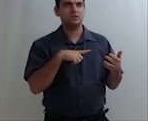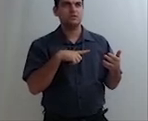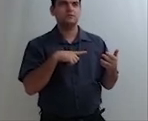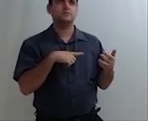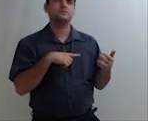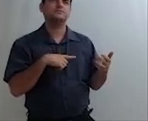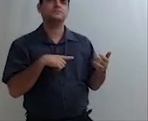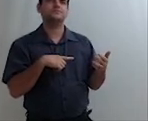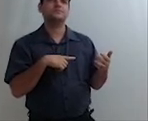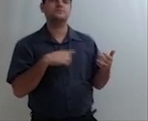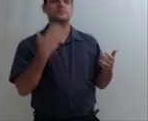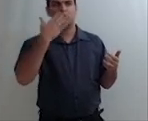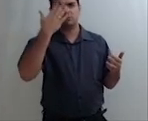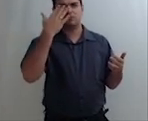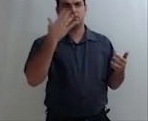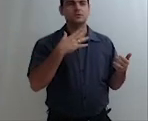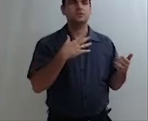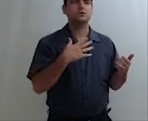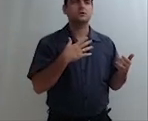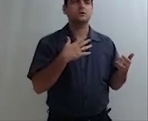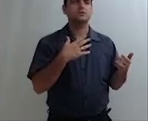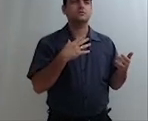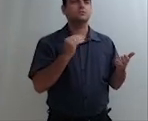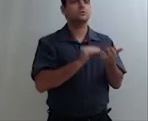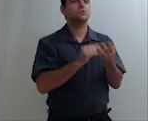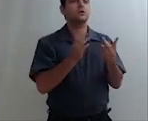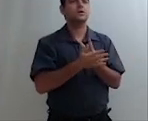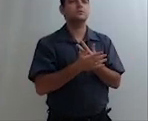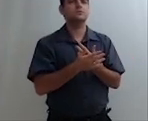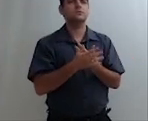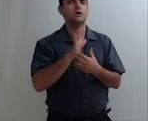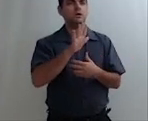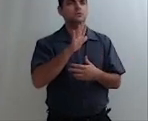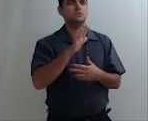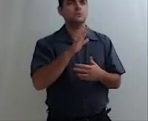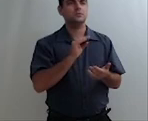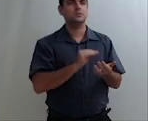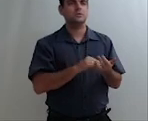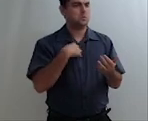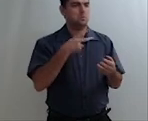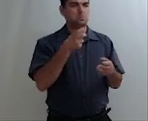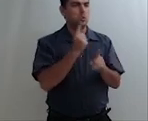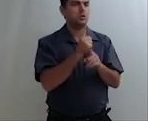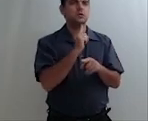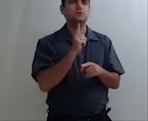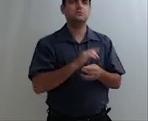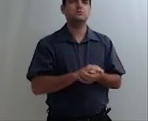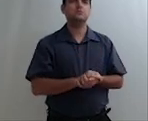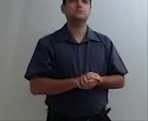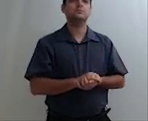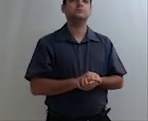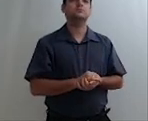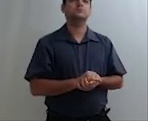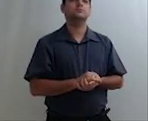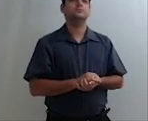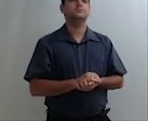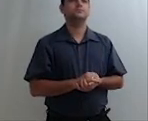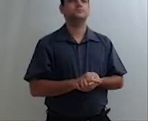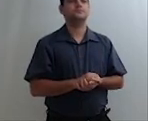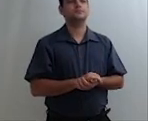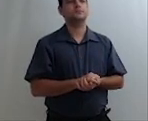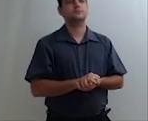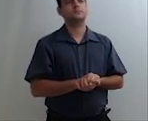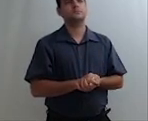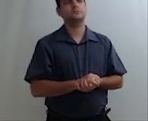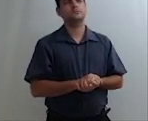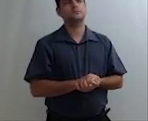490 Não não é nesse vense fez Acho que sim eu acho que destaque não tem